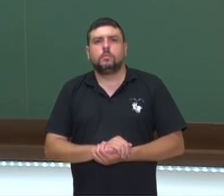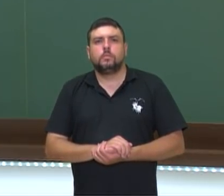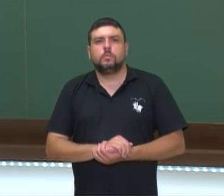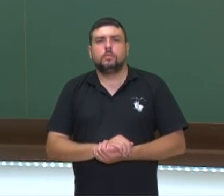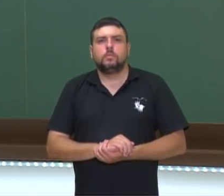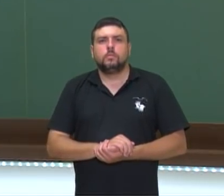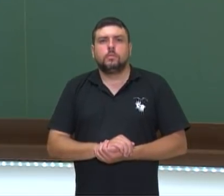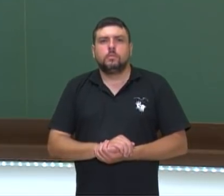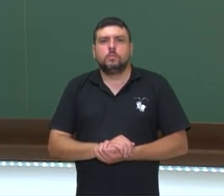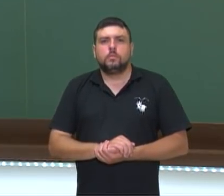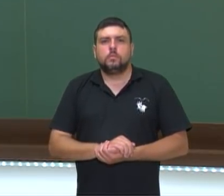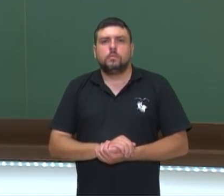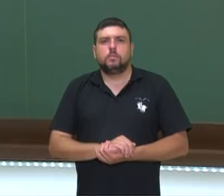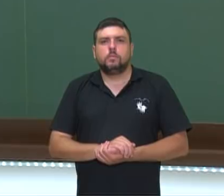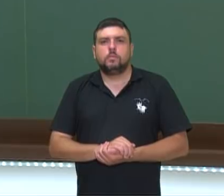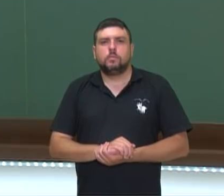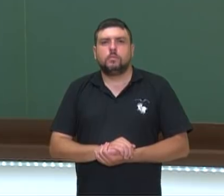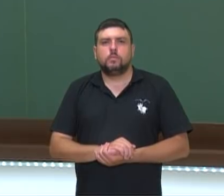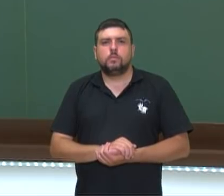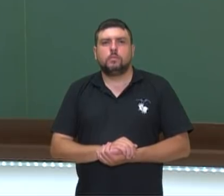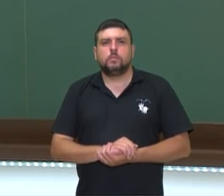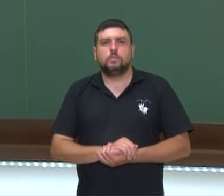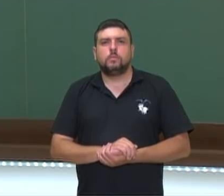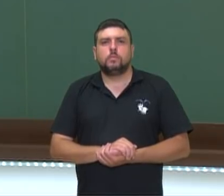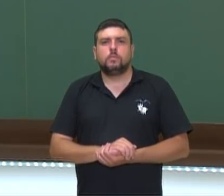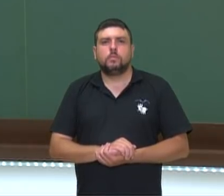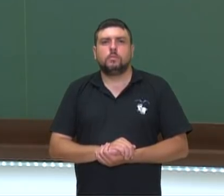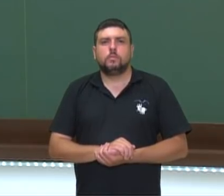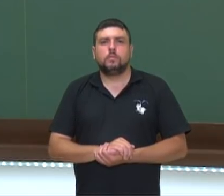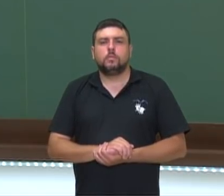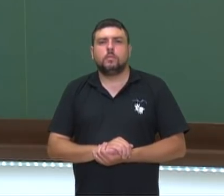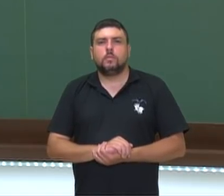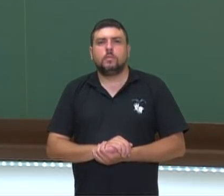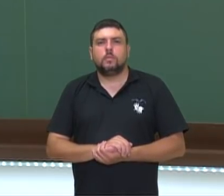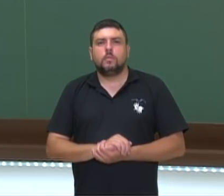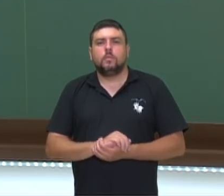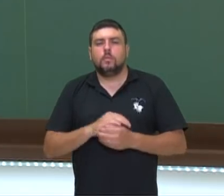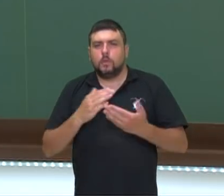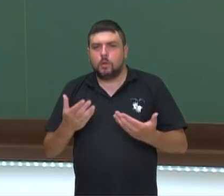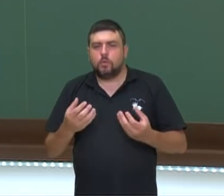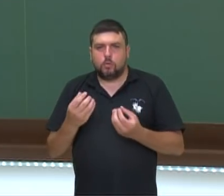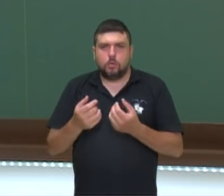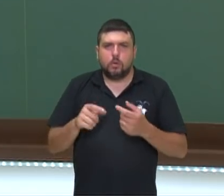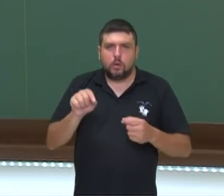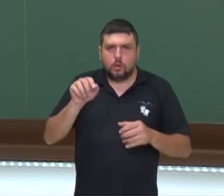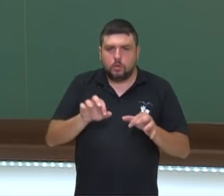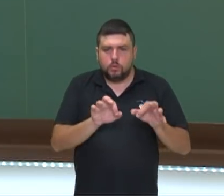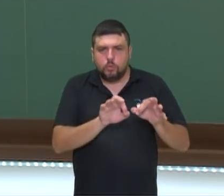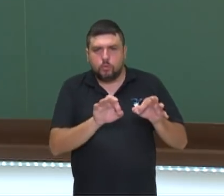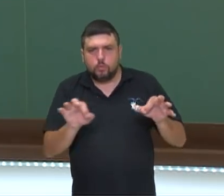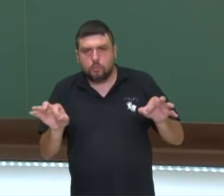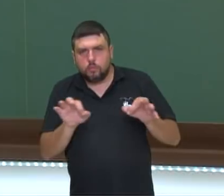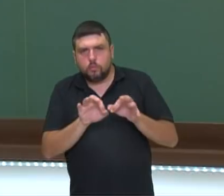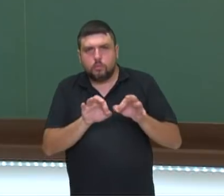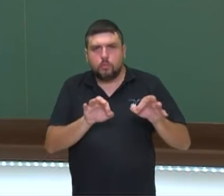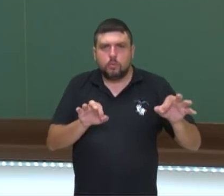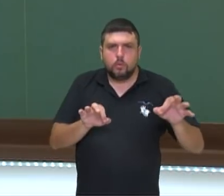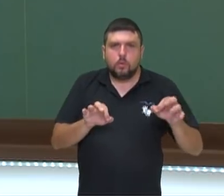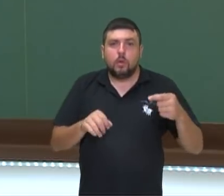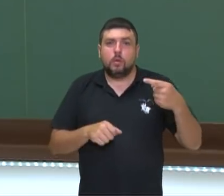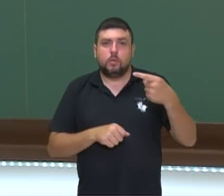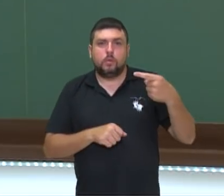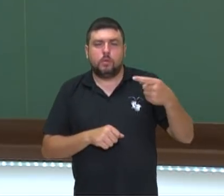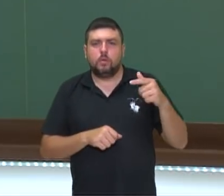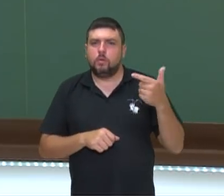4 e o x duas linhas vale menos 5. Como a gente está trabalhando medidas, não tem medida negativa. Então,